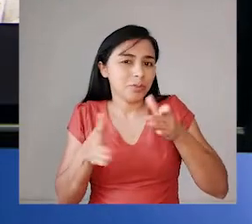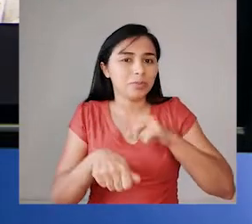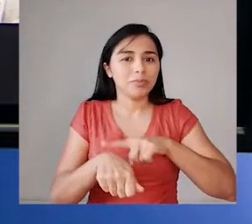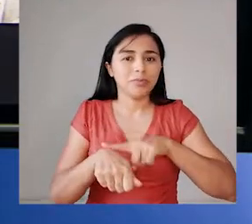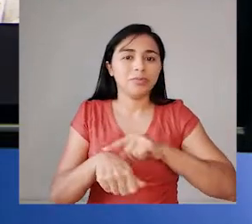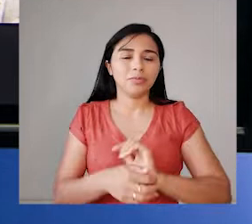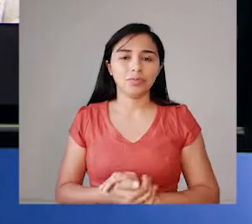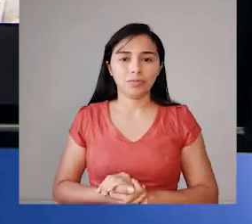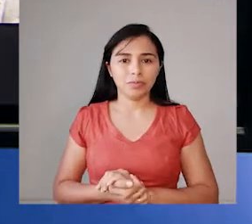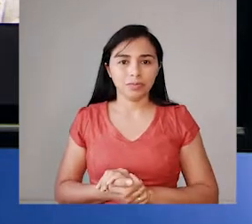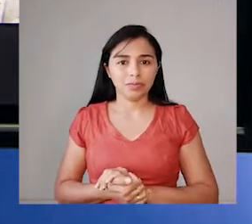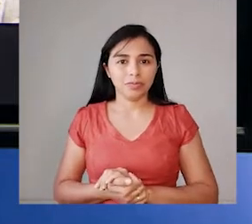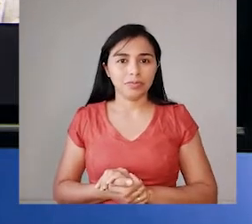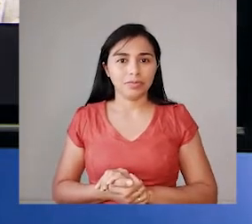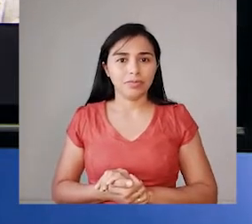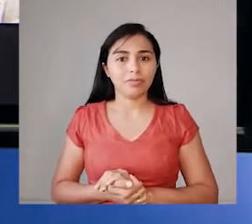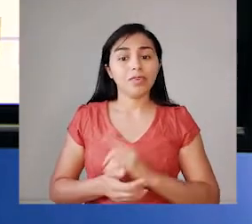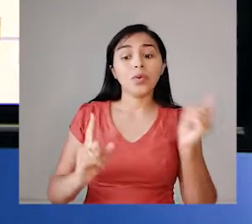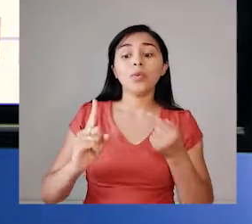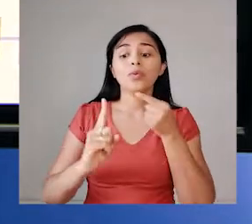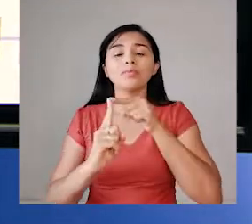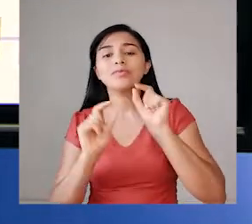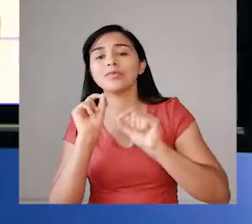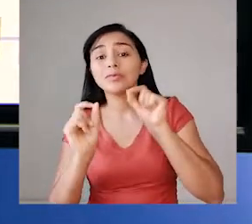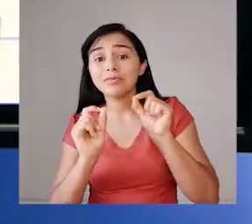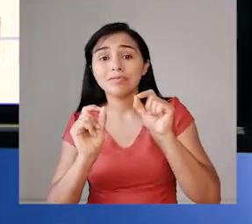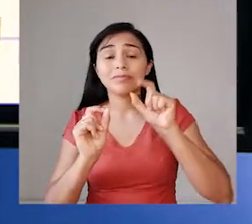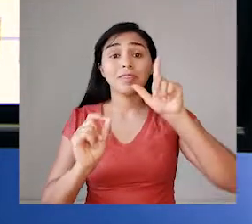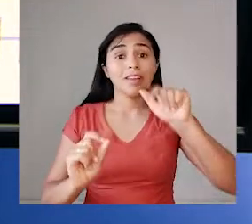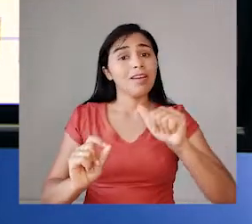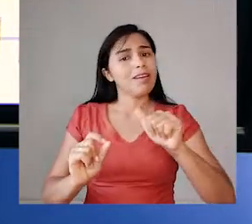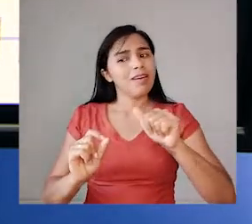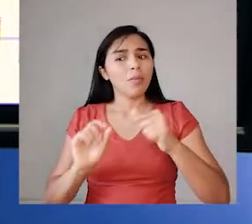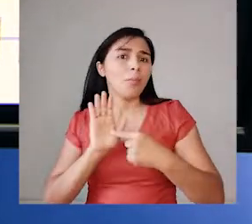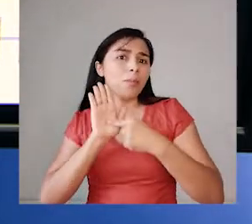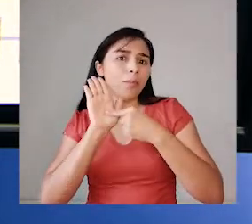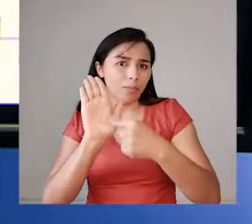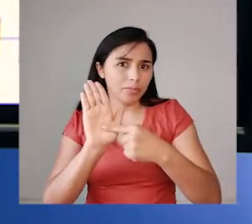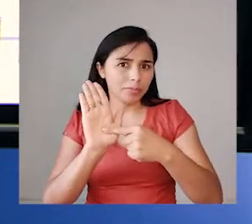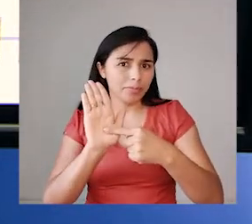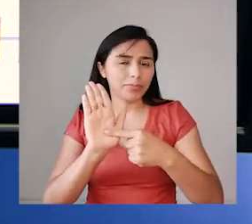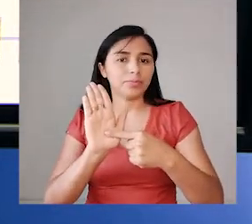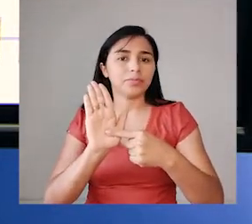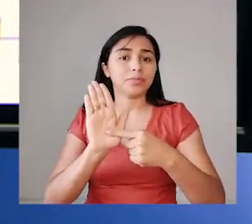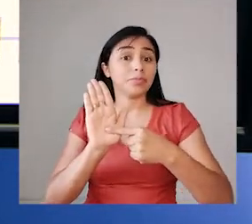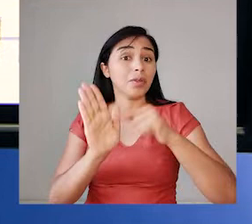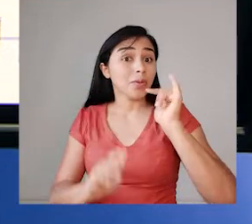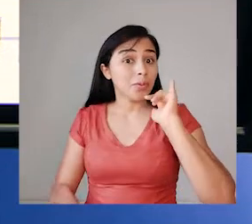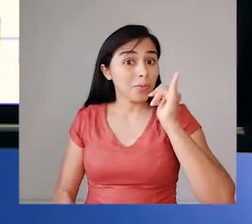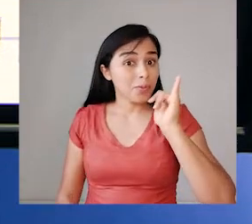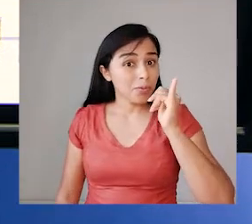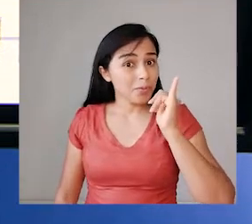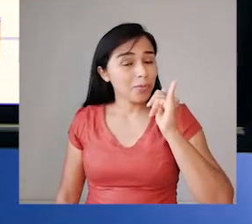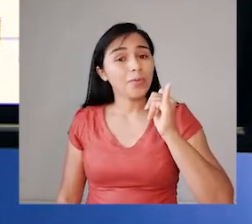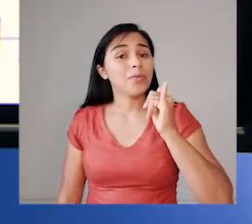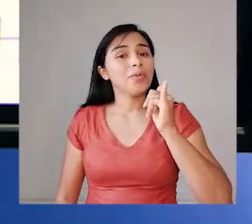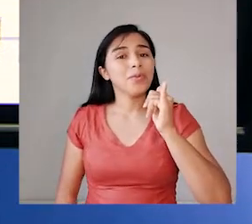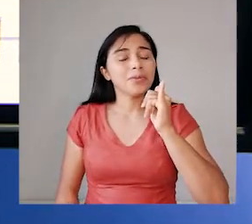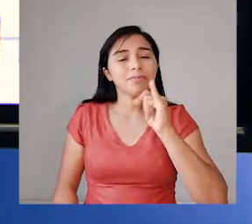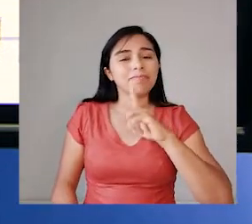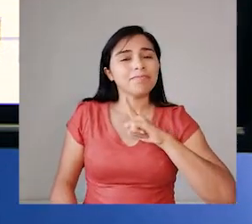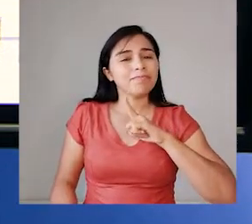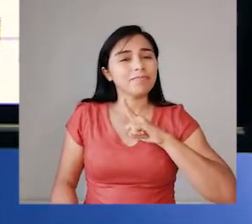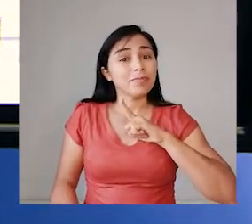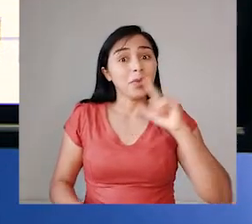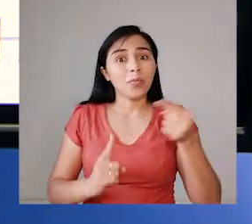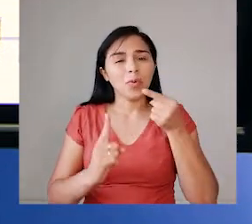tempo. O que ele faz, no entanto, é nos mostrar contos mega